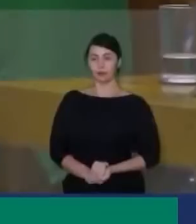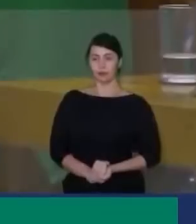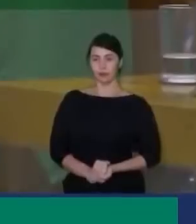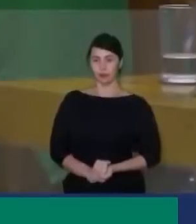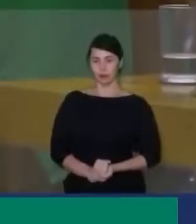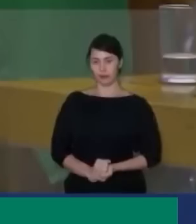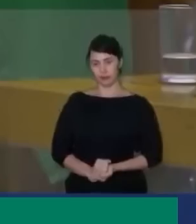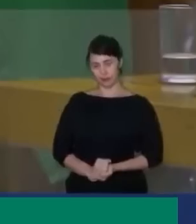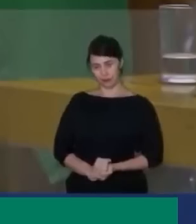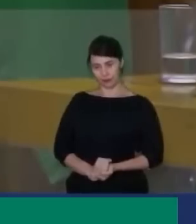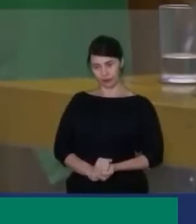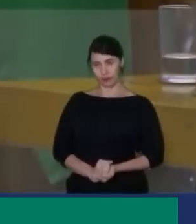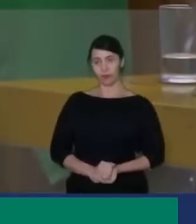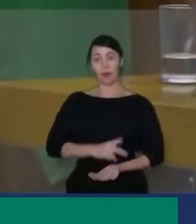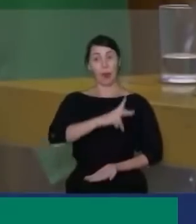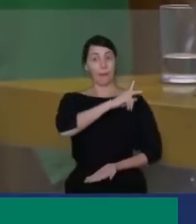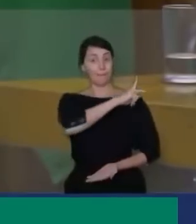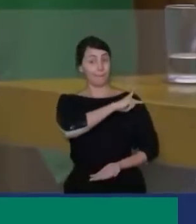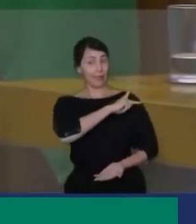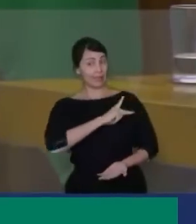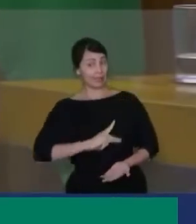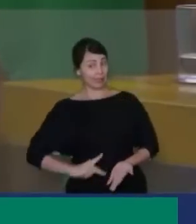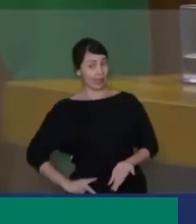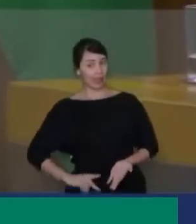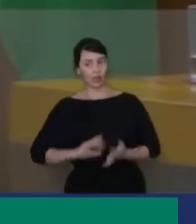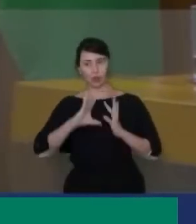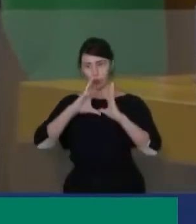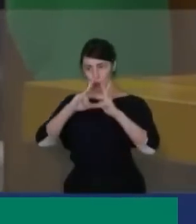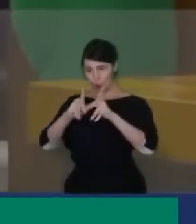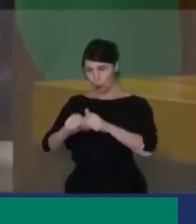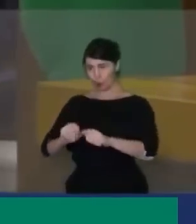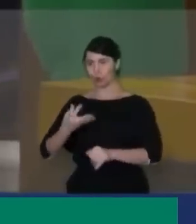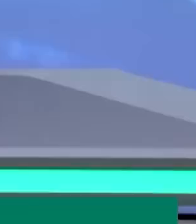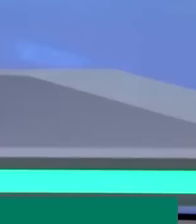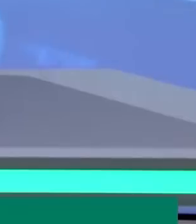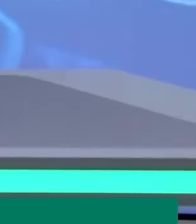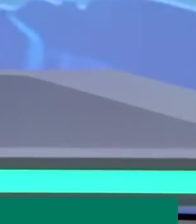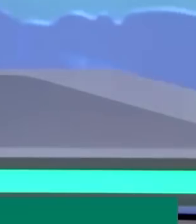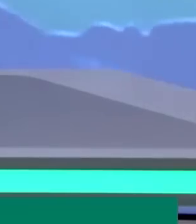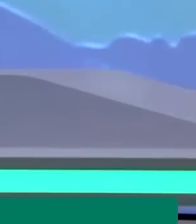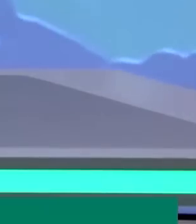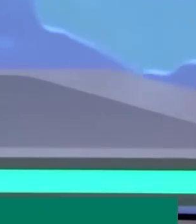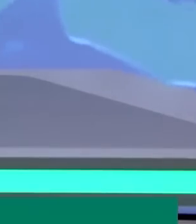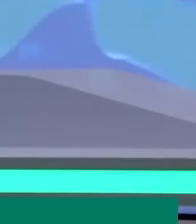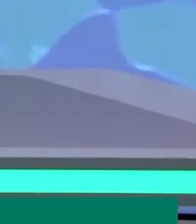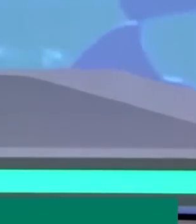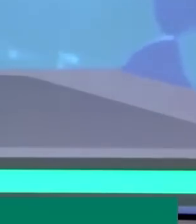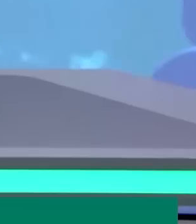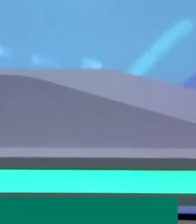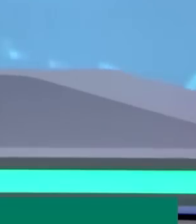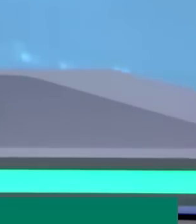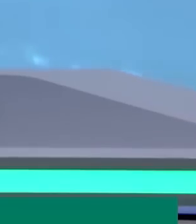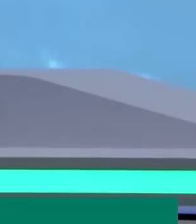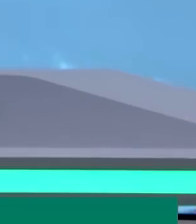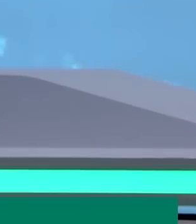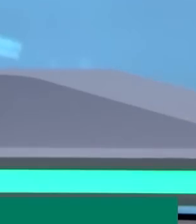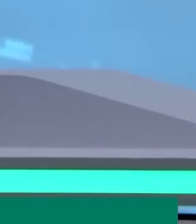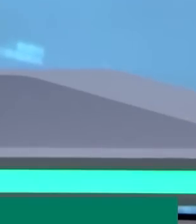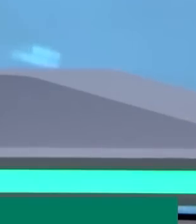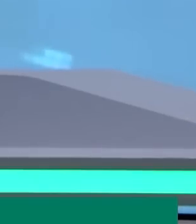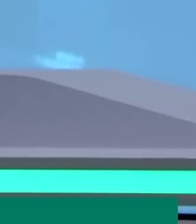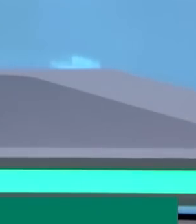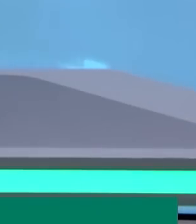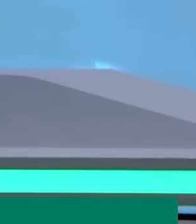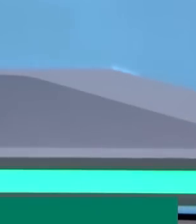para enviar a reforma tributária para o Senado brasileiro. A Frente Parlamentar da Agropecuária